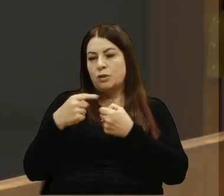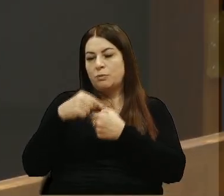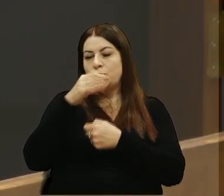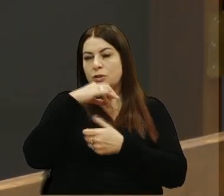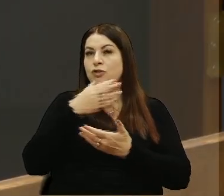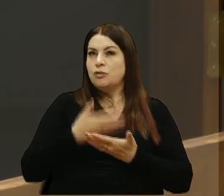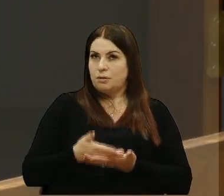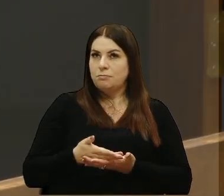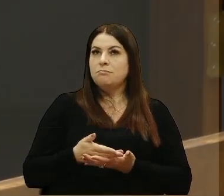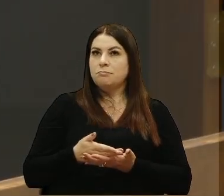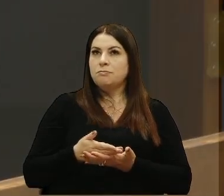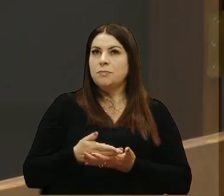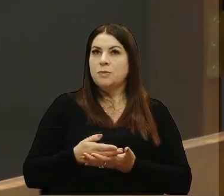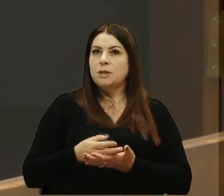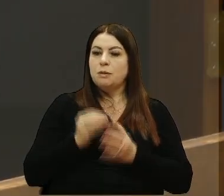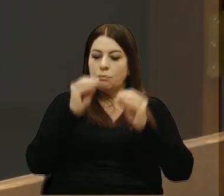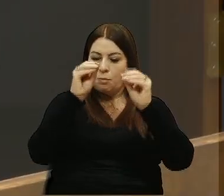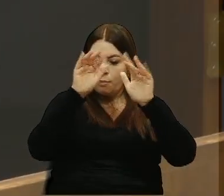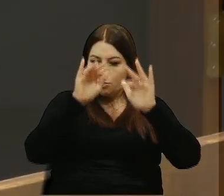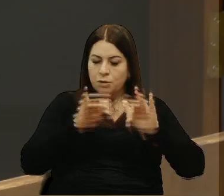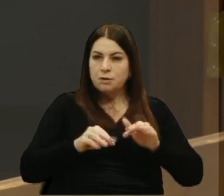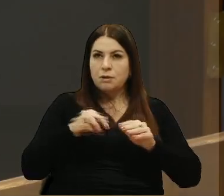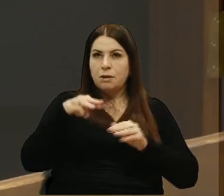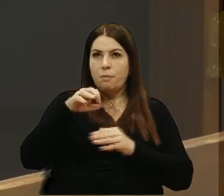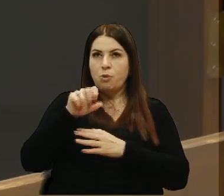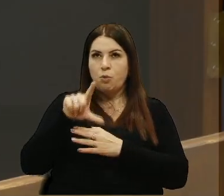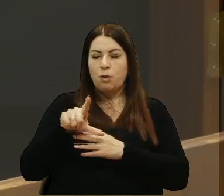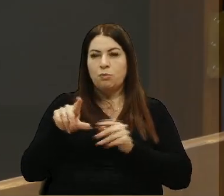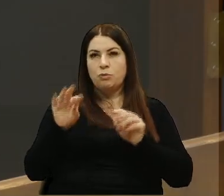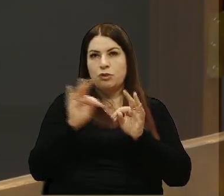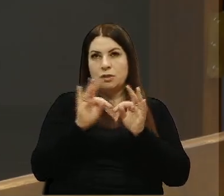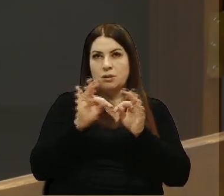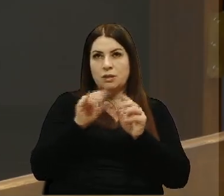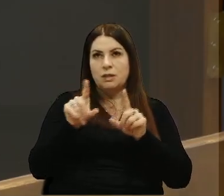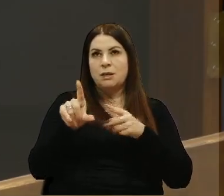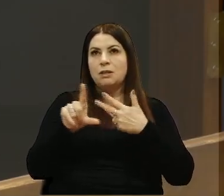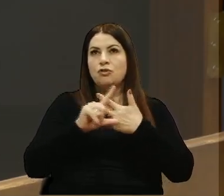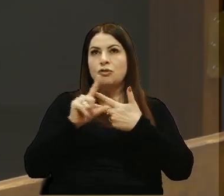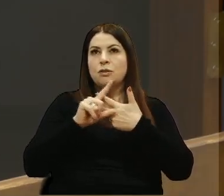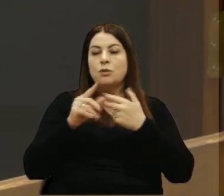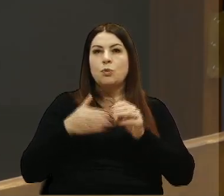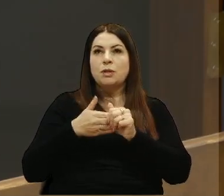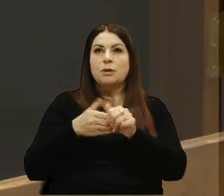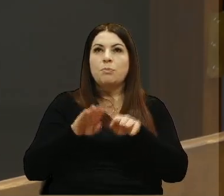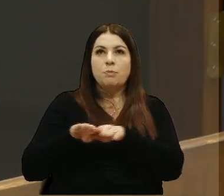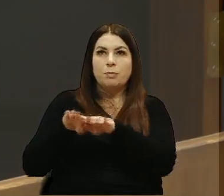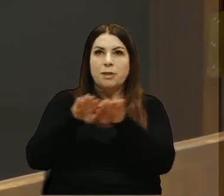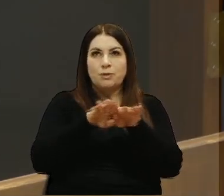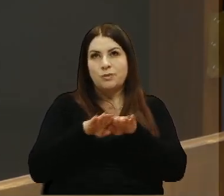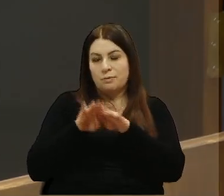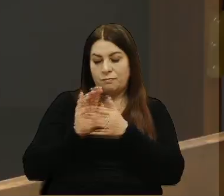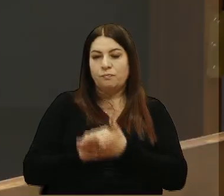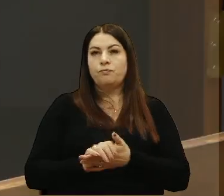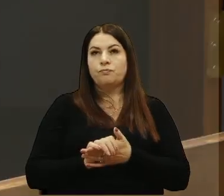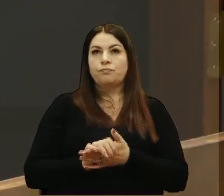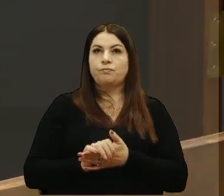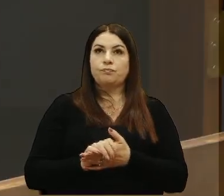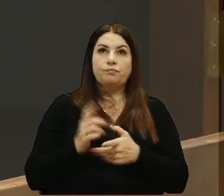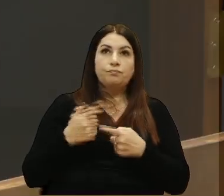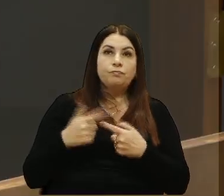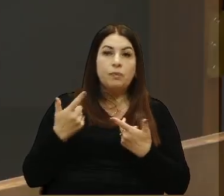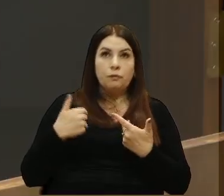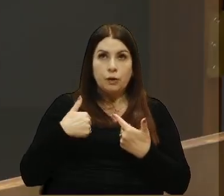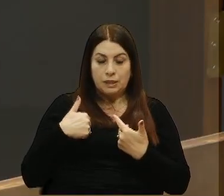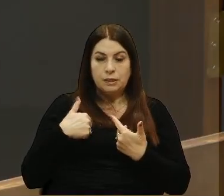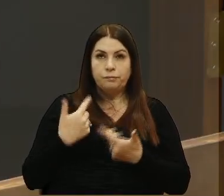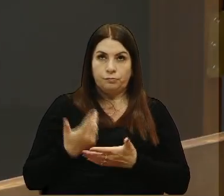que editaram o manual de técnica legislativa com orientações para padronização. Porque, se fosse